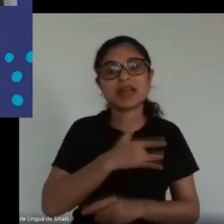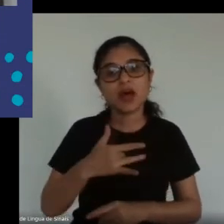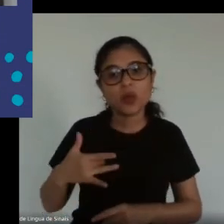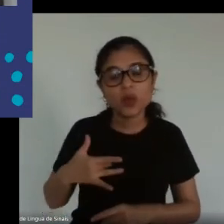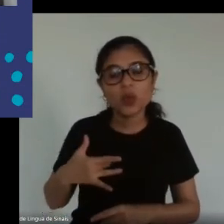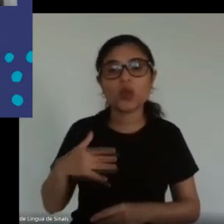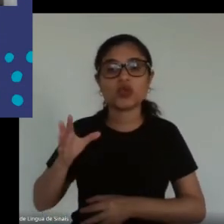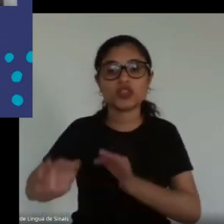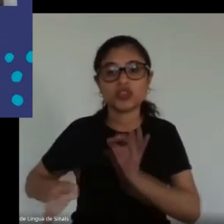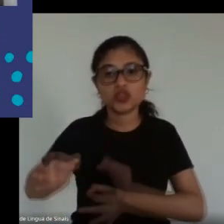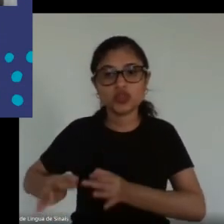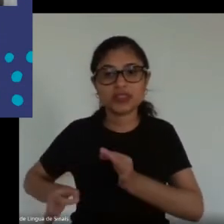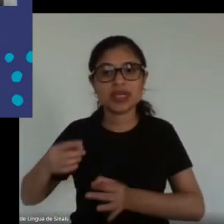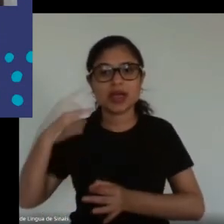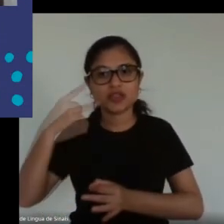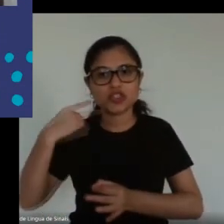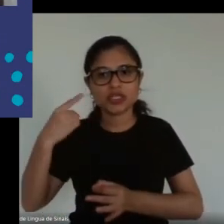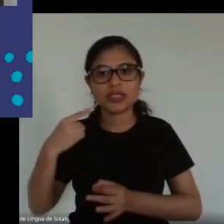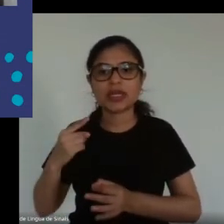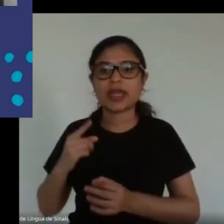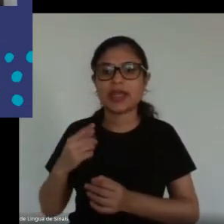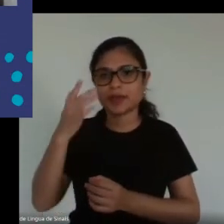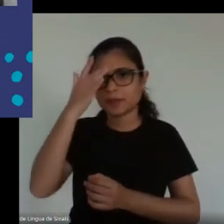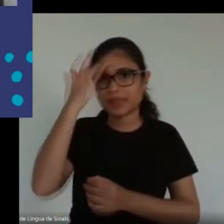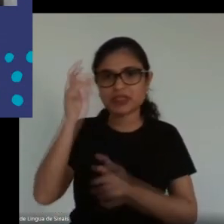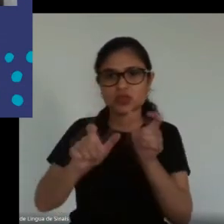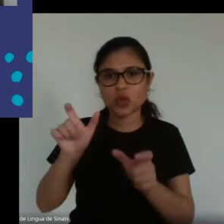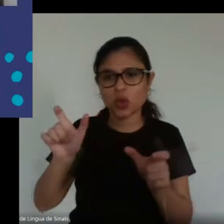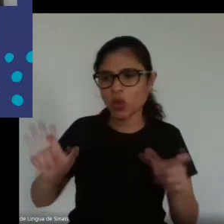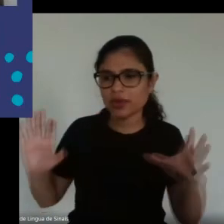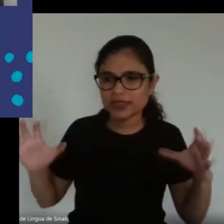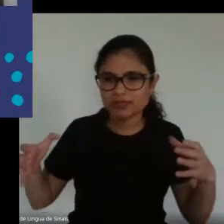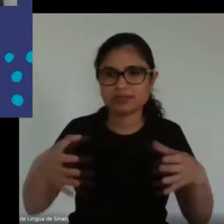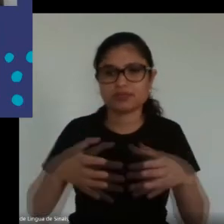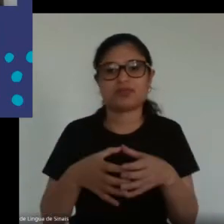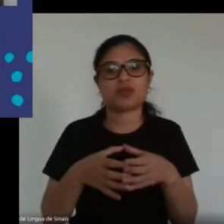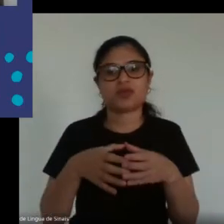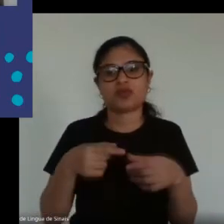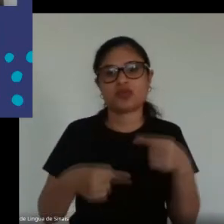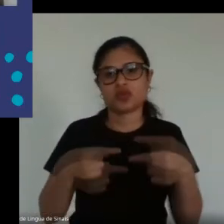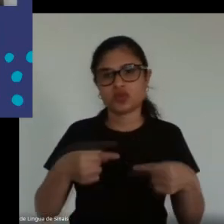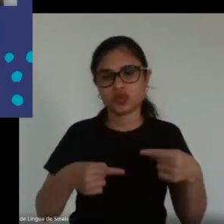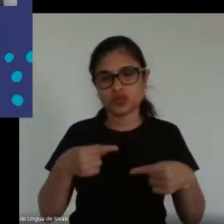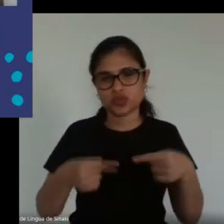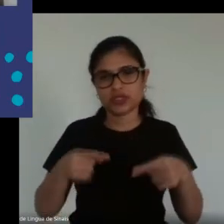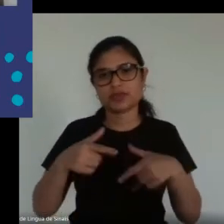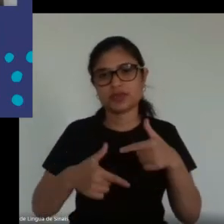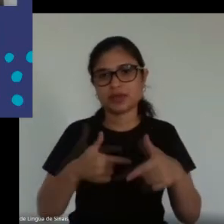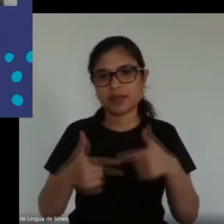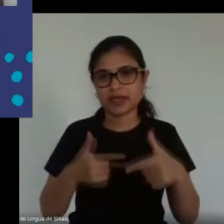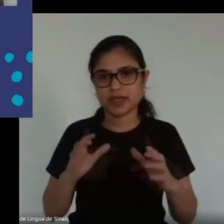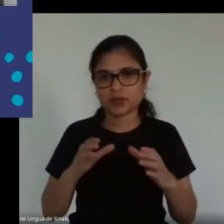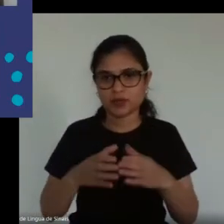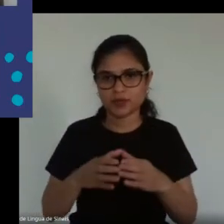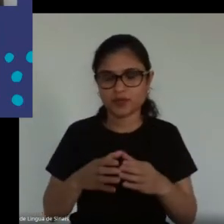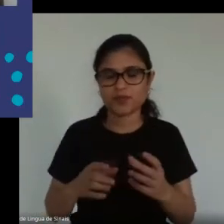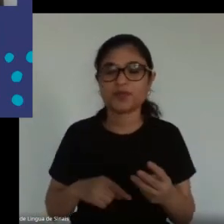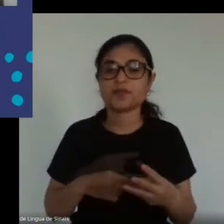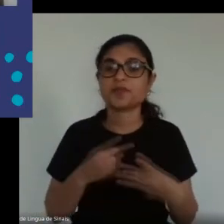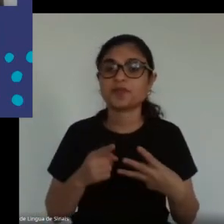pessoa do judiciário. Então, é assim que a gente tem que dar conta. Em grupo, coletivamente, trabalhando,